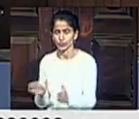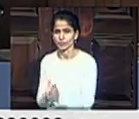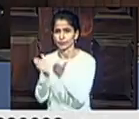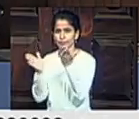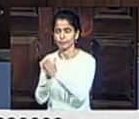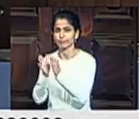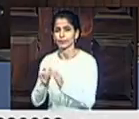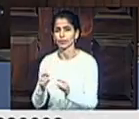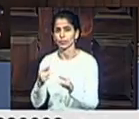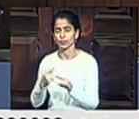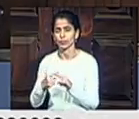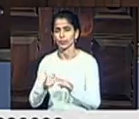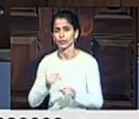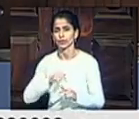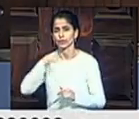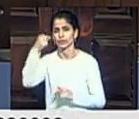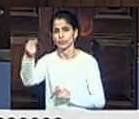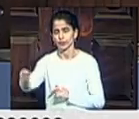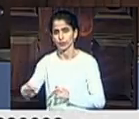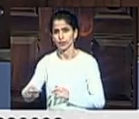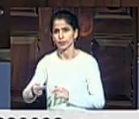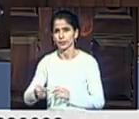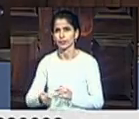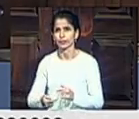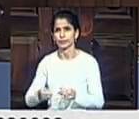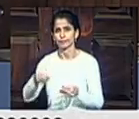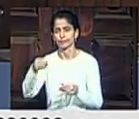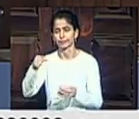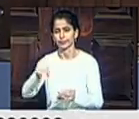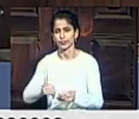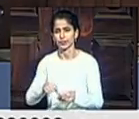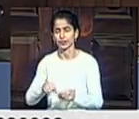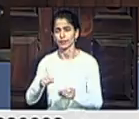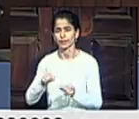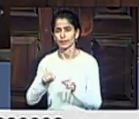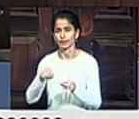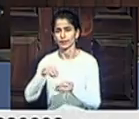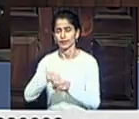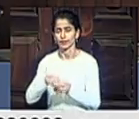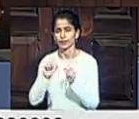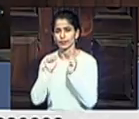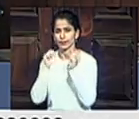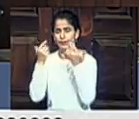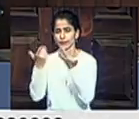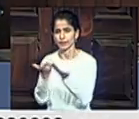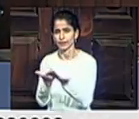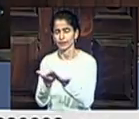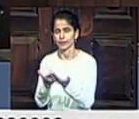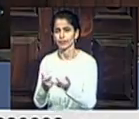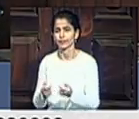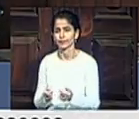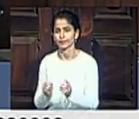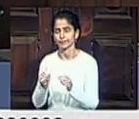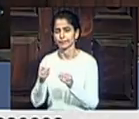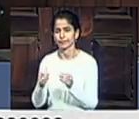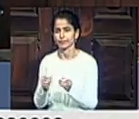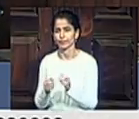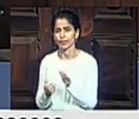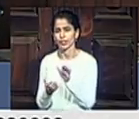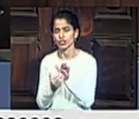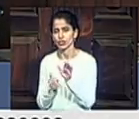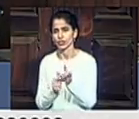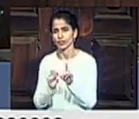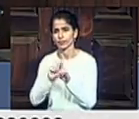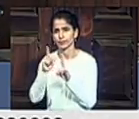que vem nós vamos votar aqui dentro dessa casa a retirada do aluguel